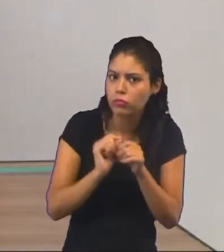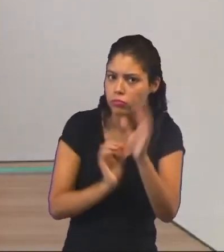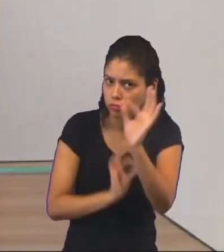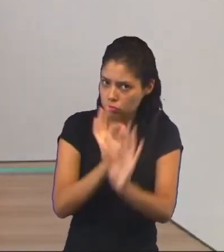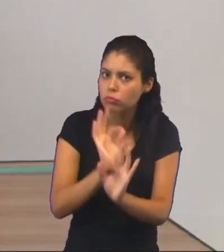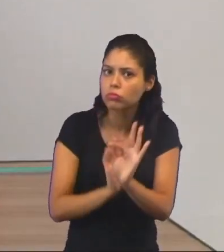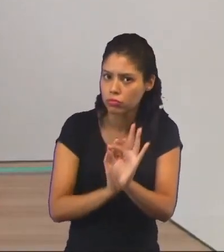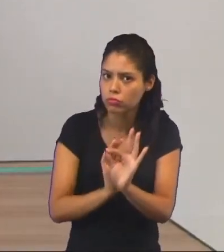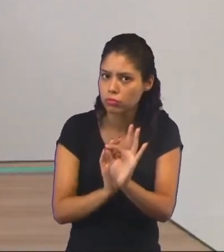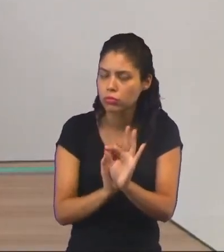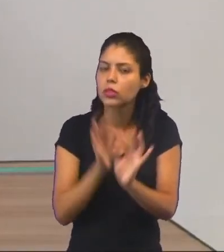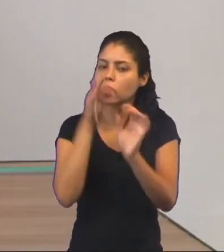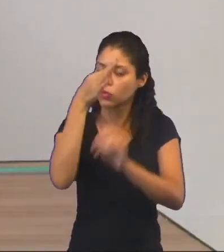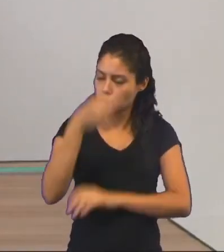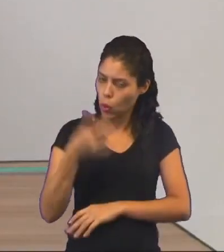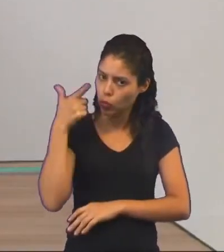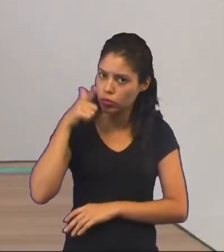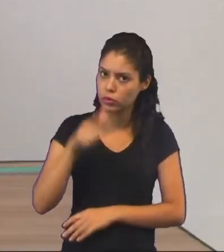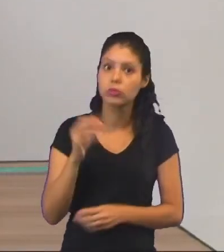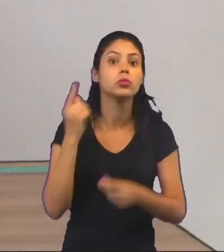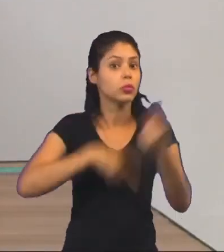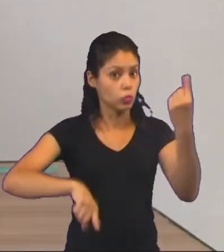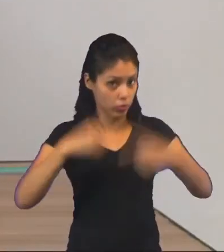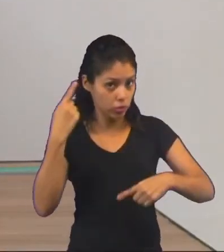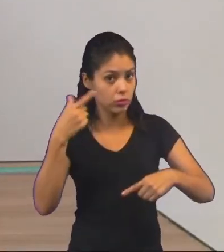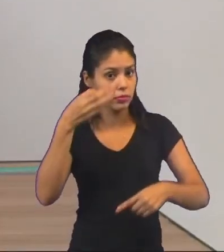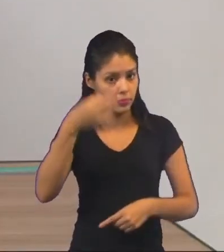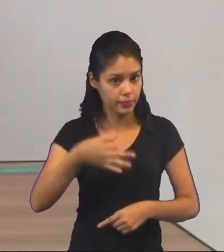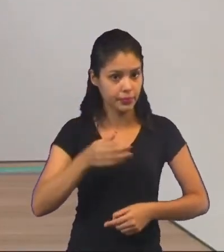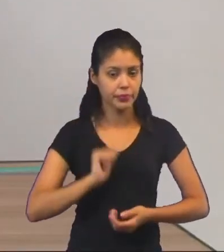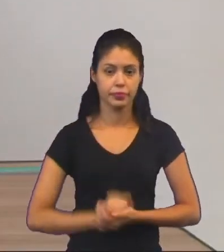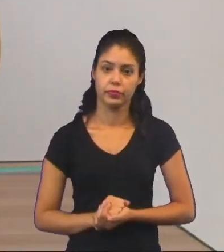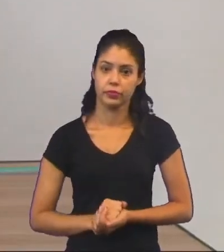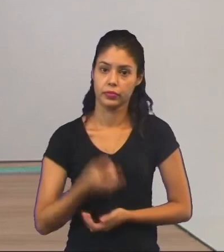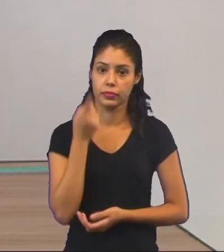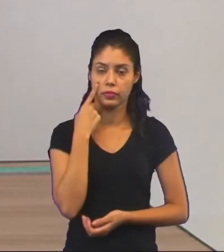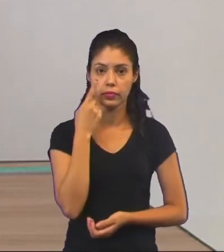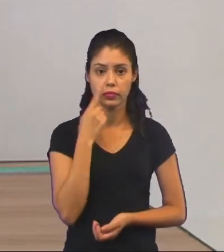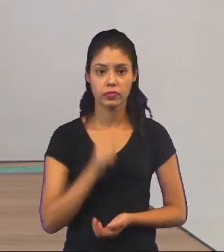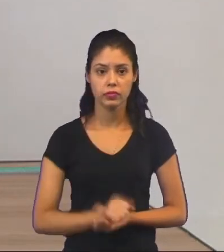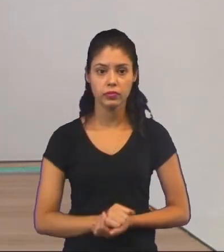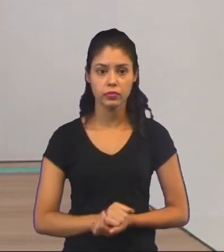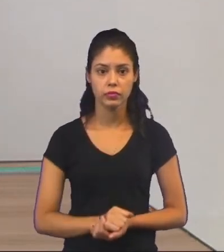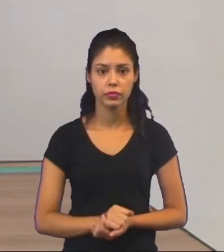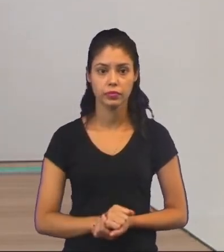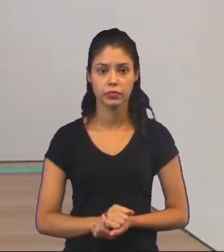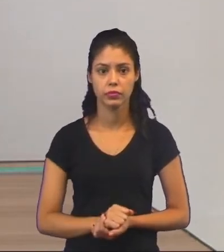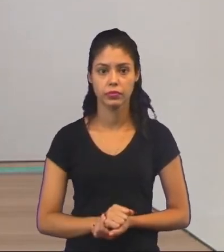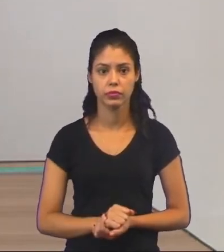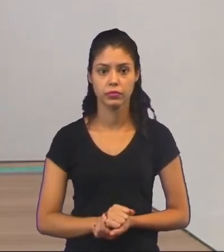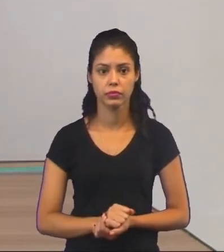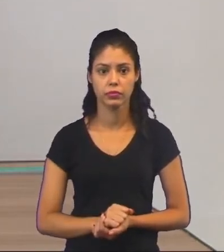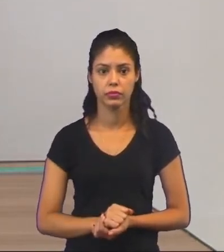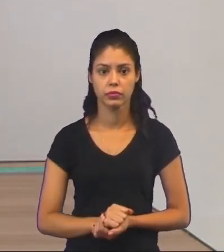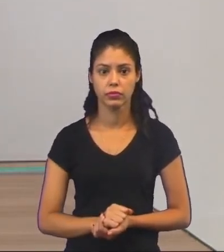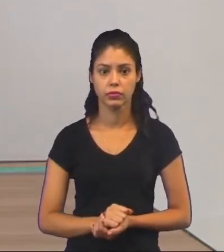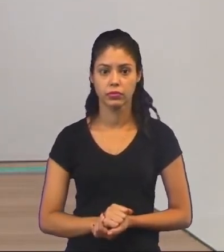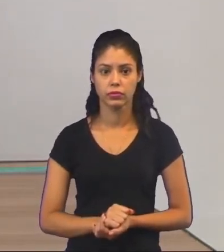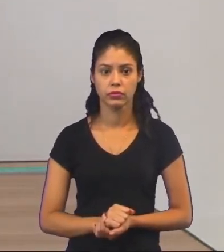realizando a receita faça e tenha sucesso nessa receita. Então, observem aí comigo. Vai ser necessário